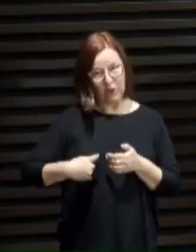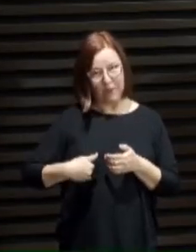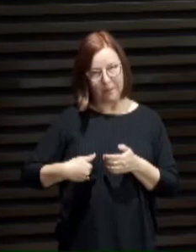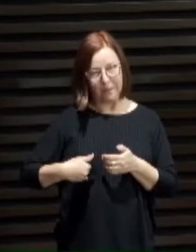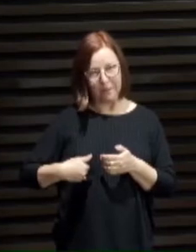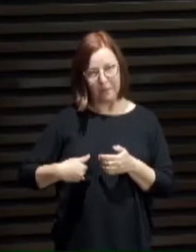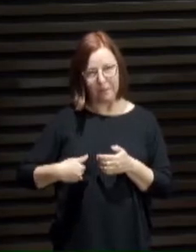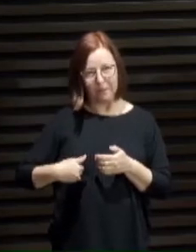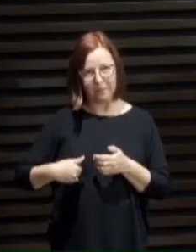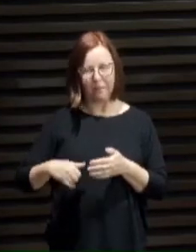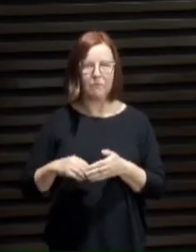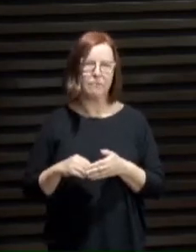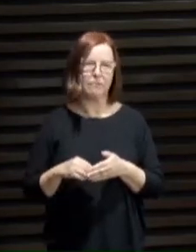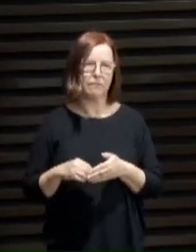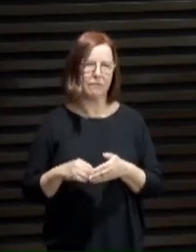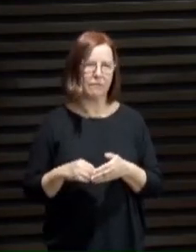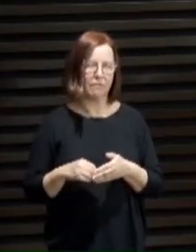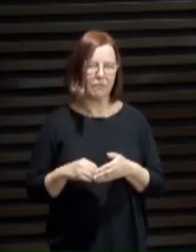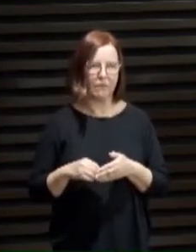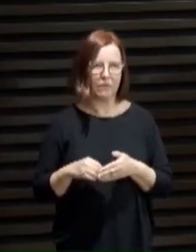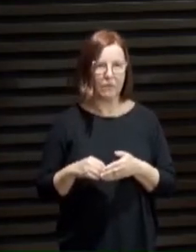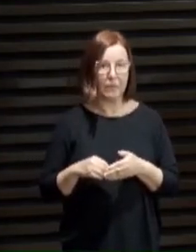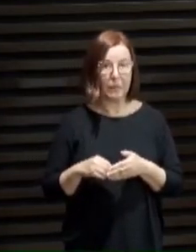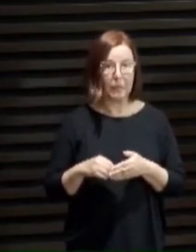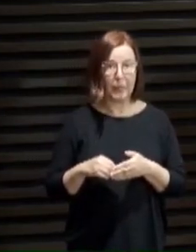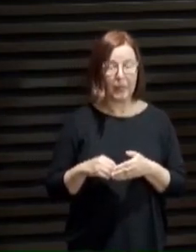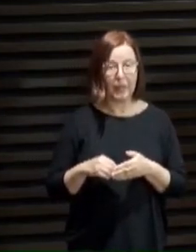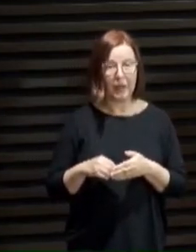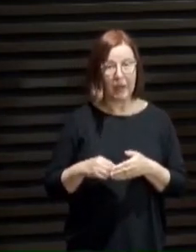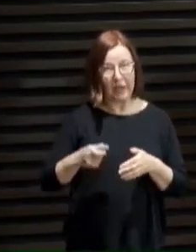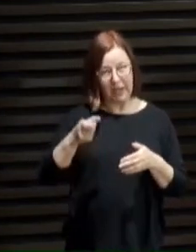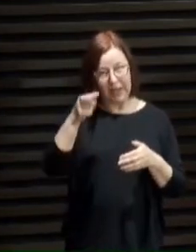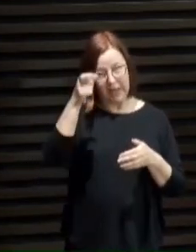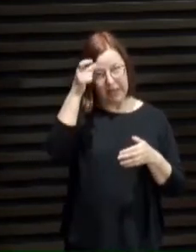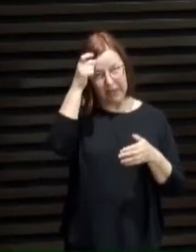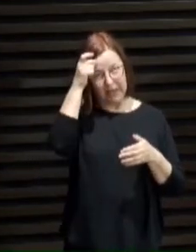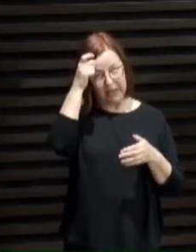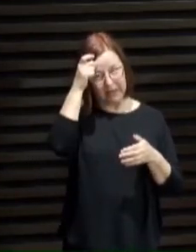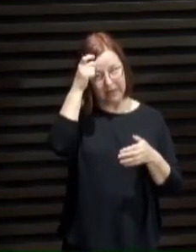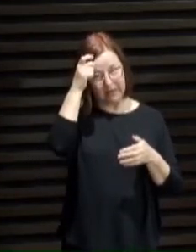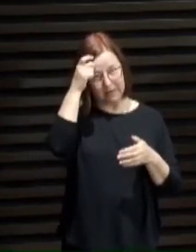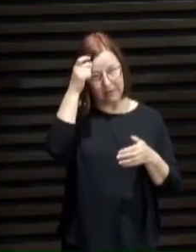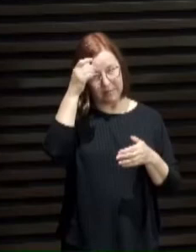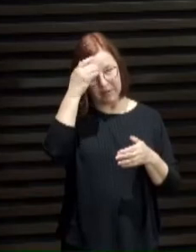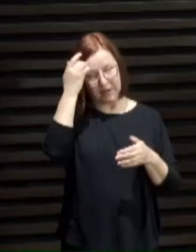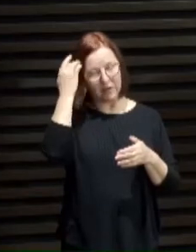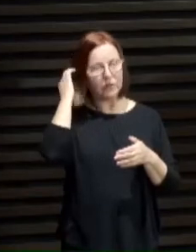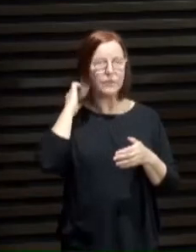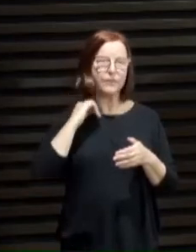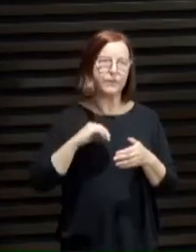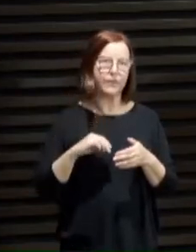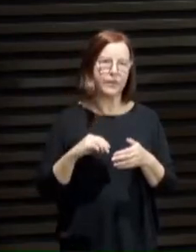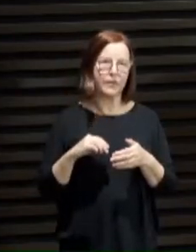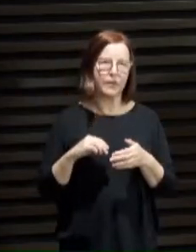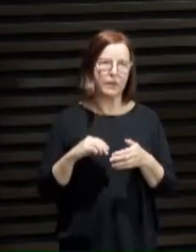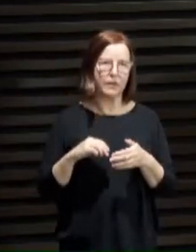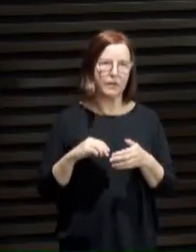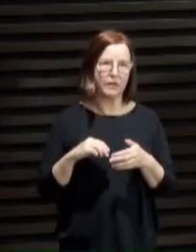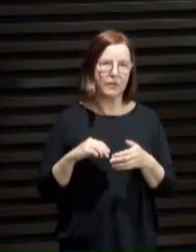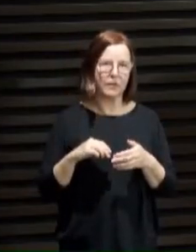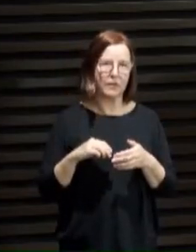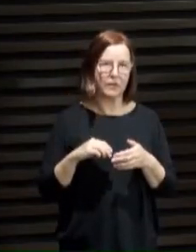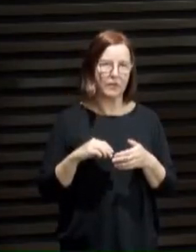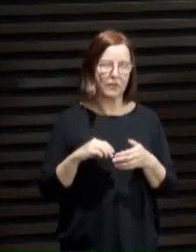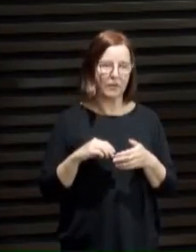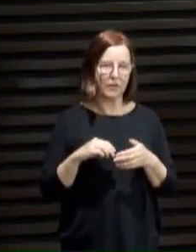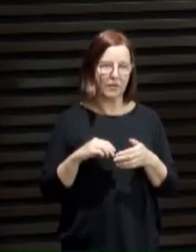detrás da tentação de Satanás. Ele está fazendo aquilo que Tiago proíbe logo desde o primeiro capítulo: não tentarás o Senhor teu